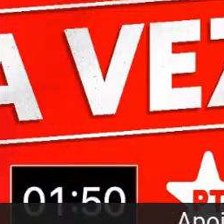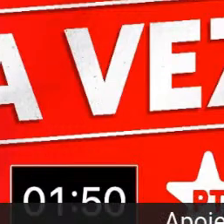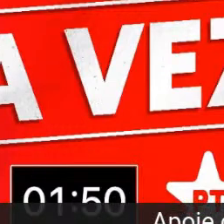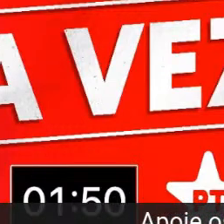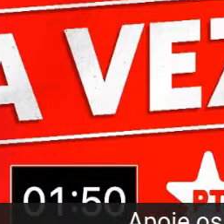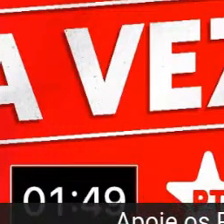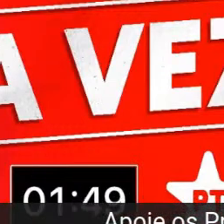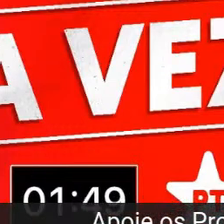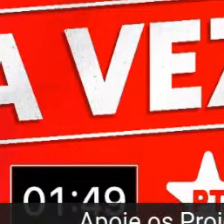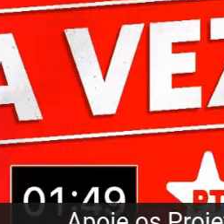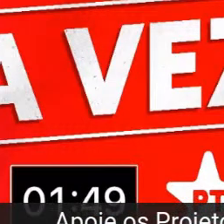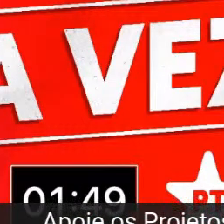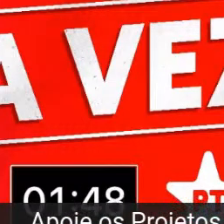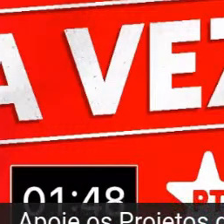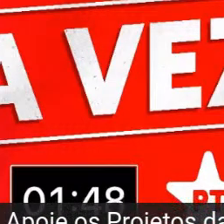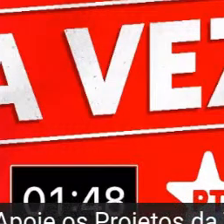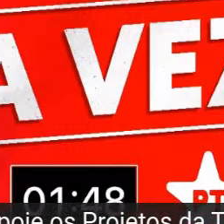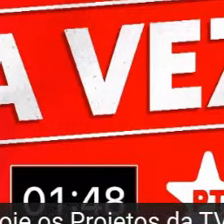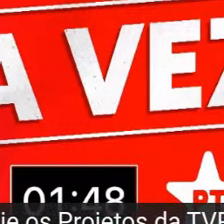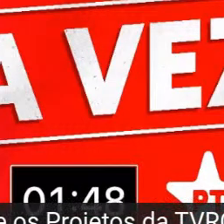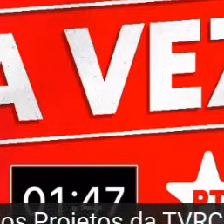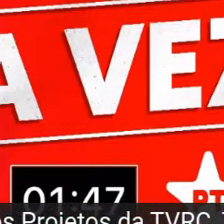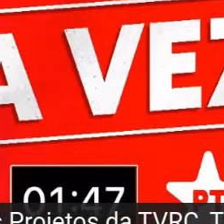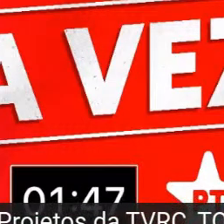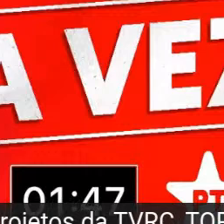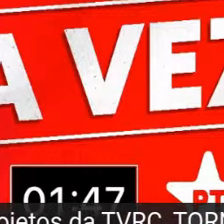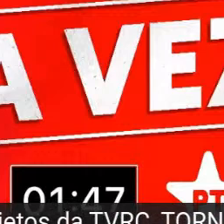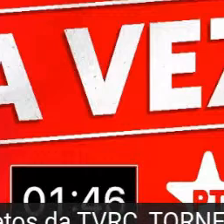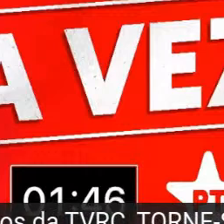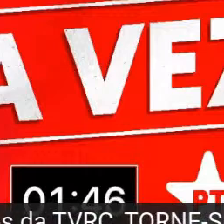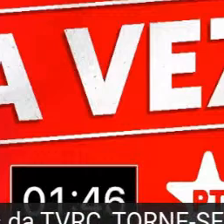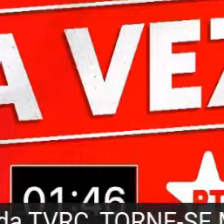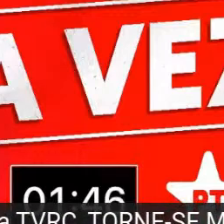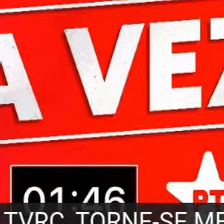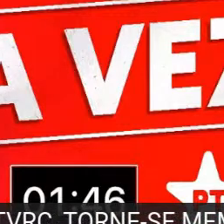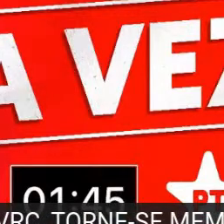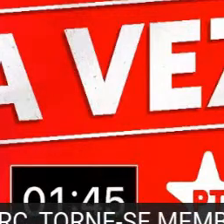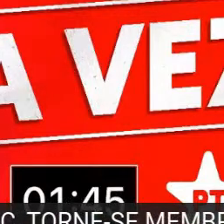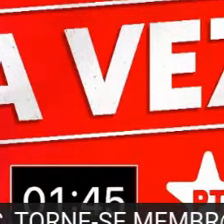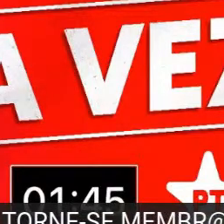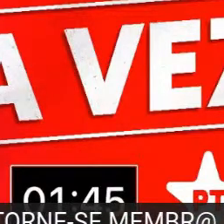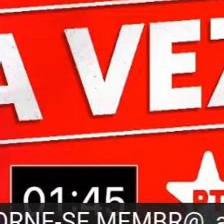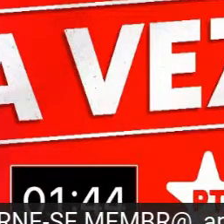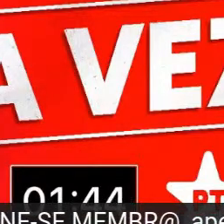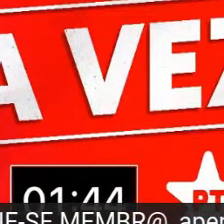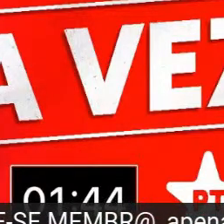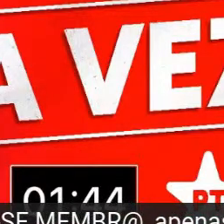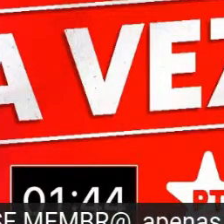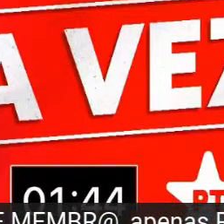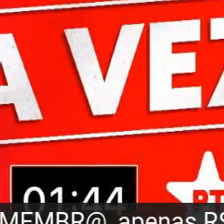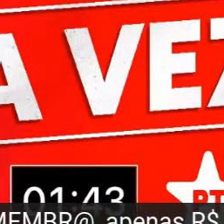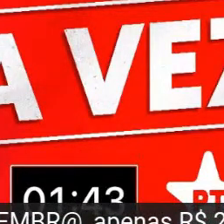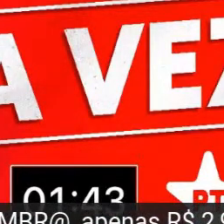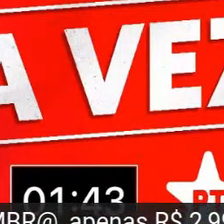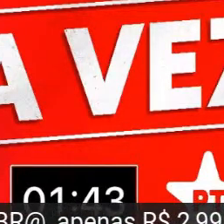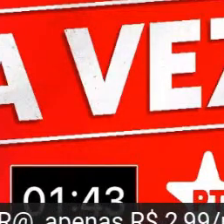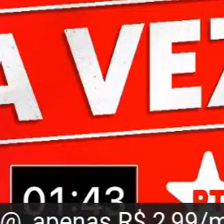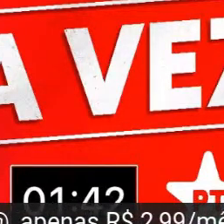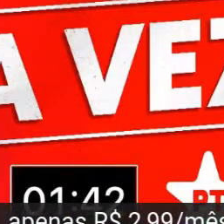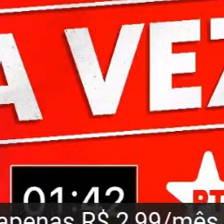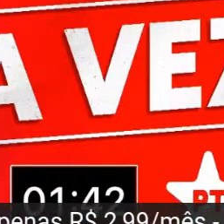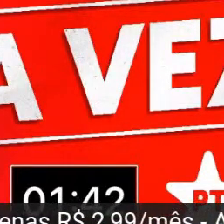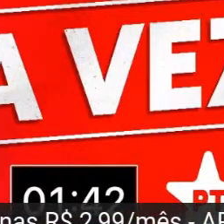Partido da Esperança e que todos juntos vamos prevalecer. Porque a vida pede mais